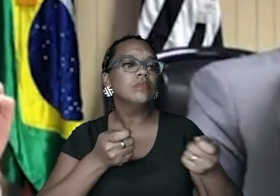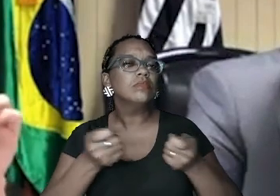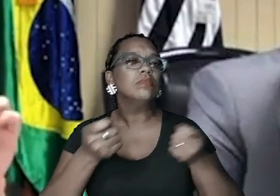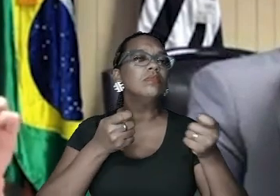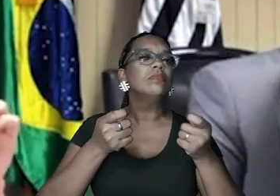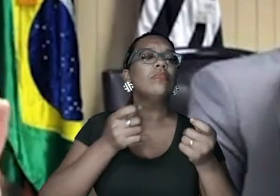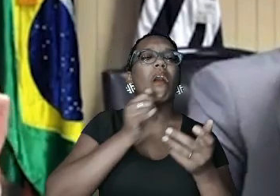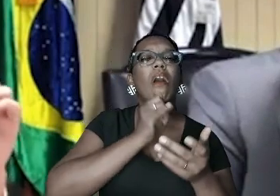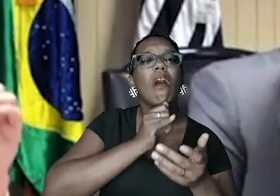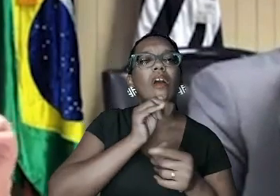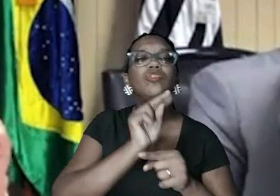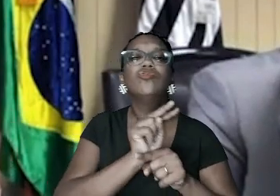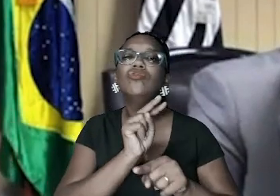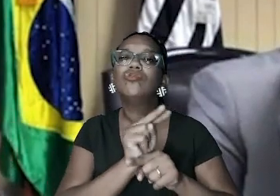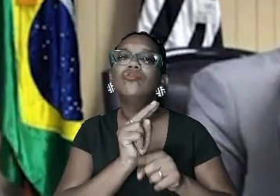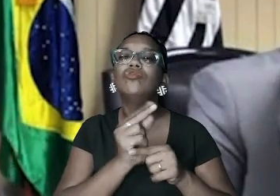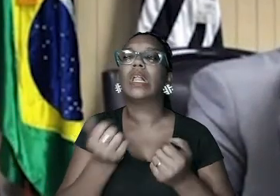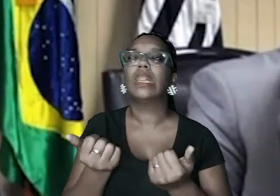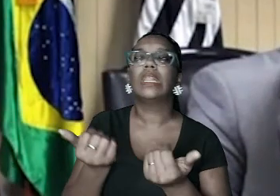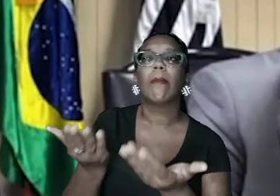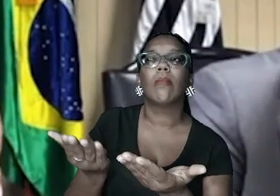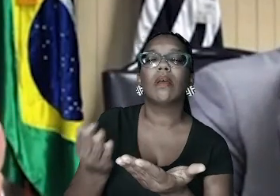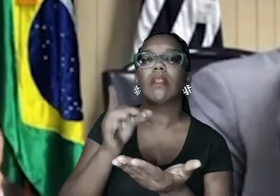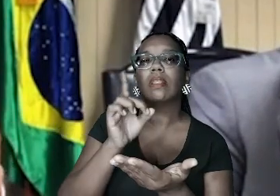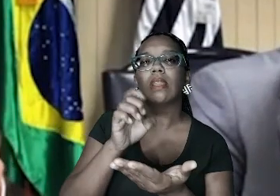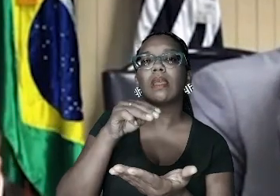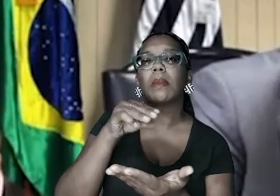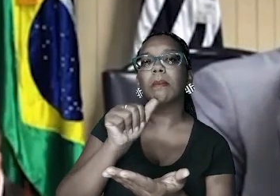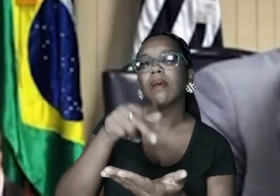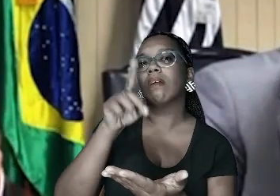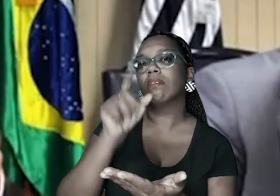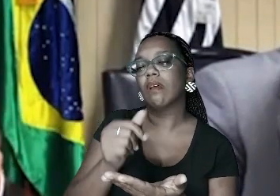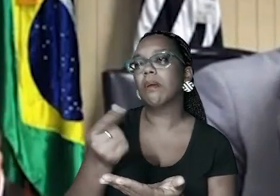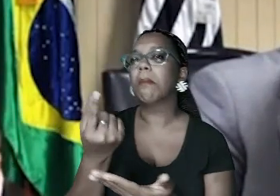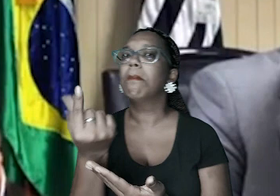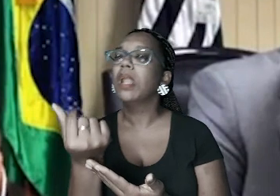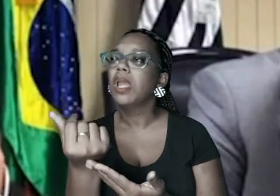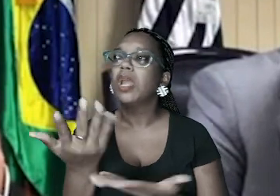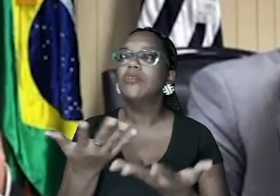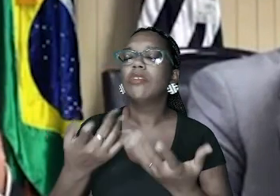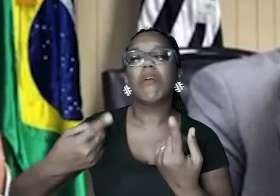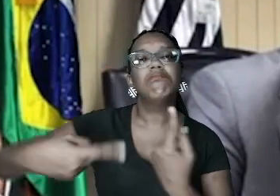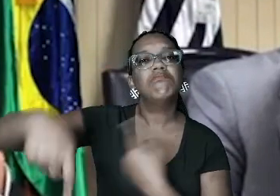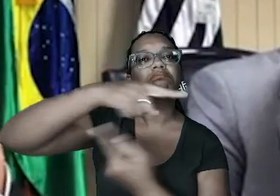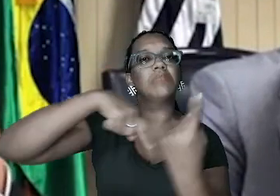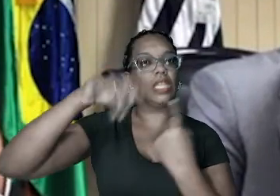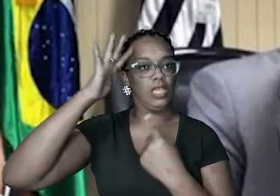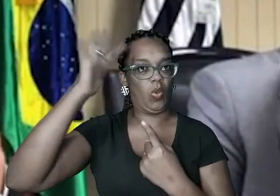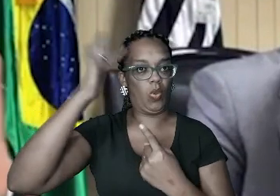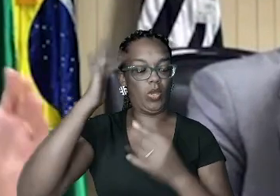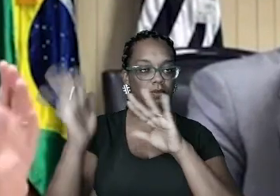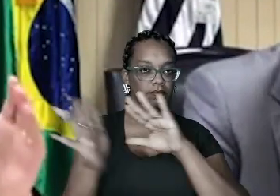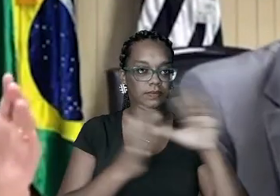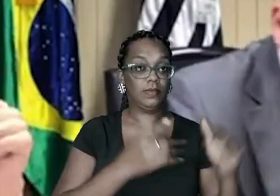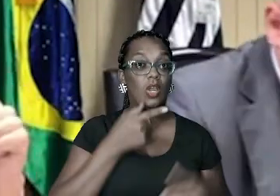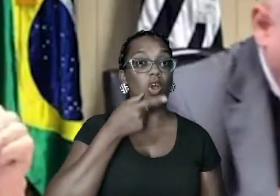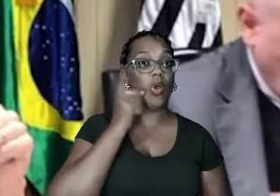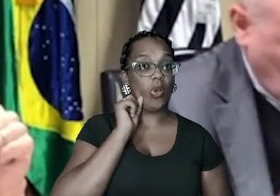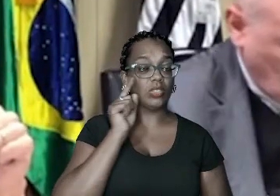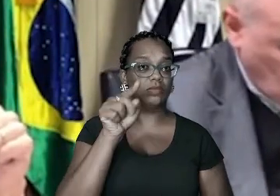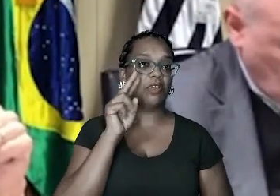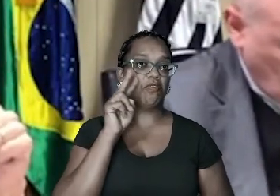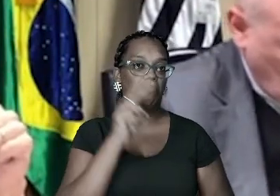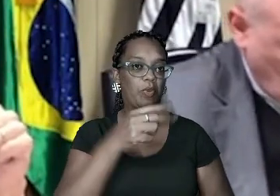ainda dá para falar em manipulação em condições artificiais de oferta demanda e preço tem grandes